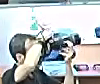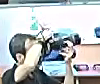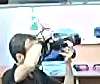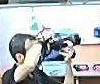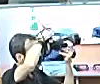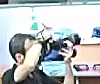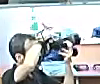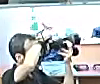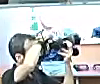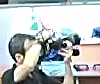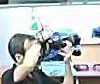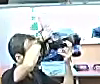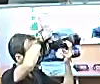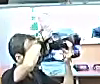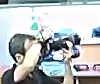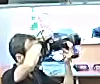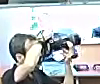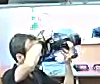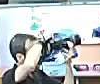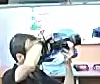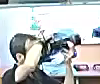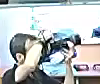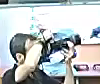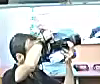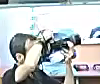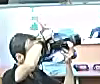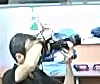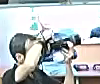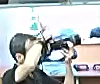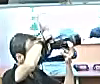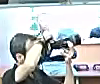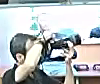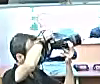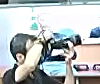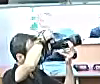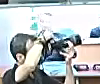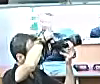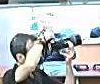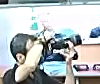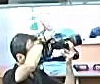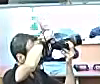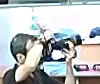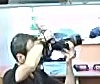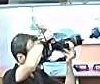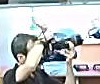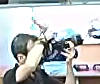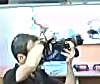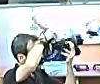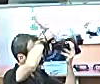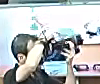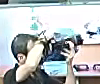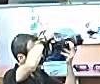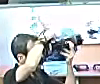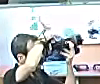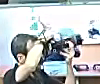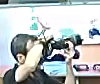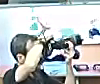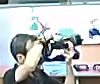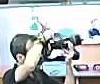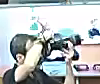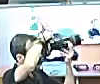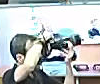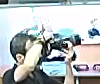coloca a proposta significa que o governo vai executar ou não o principalmente nessa mudança de governo se está é subir